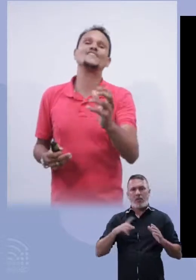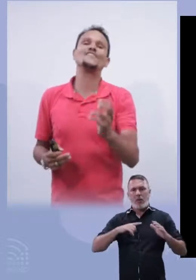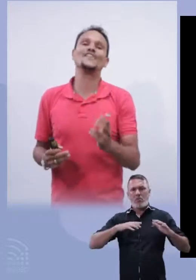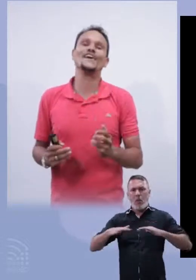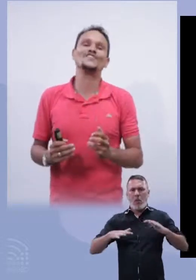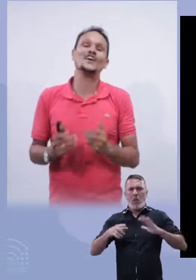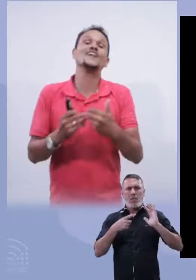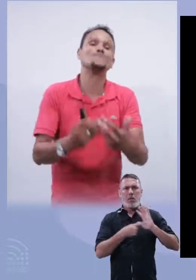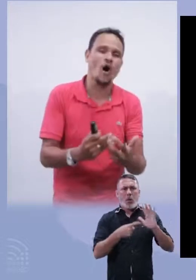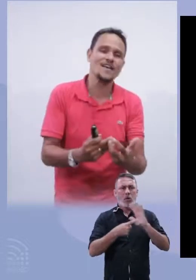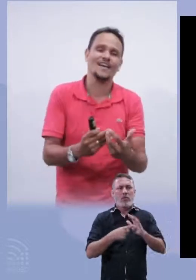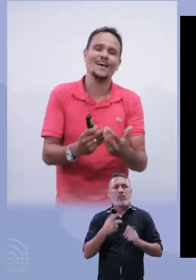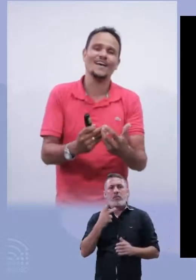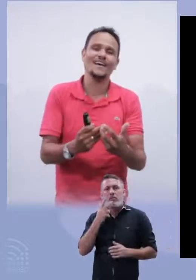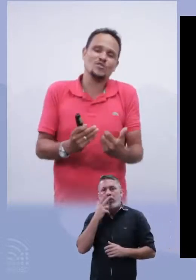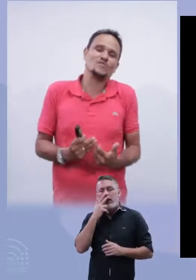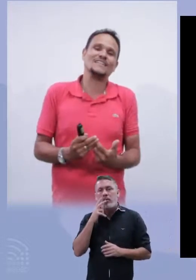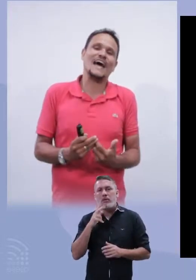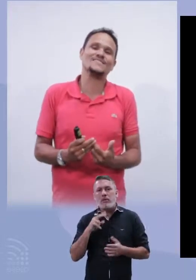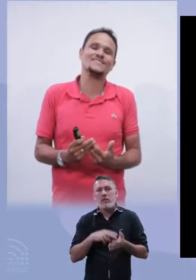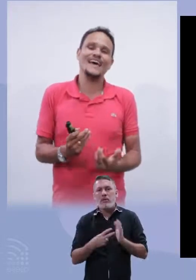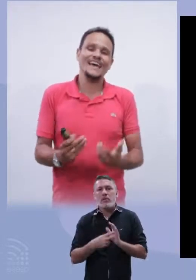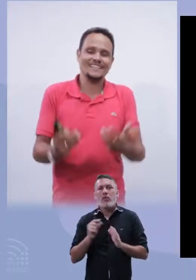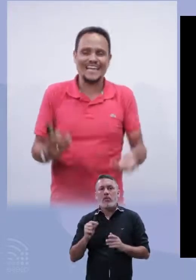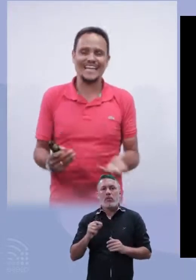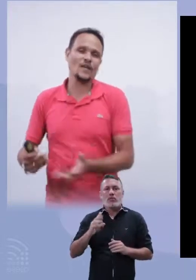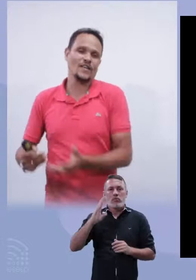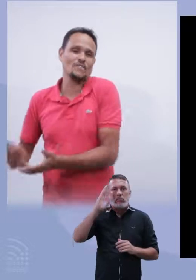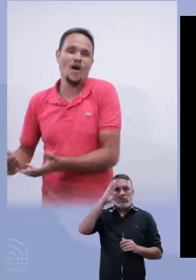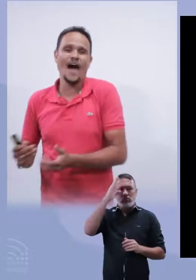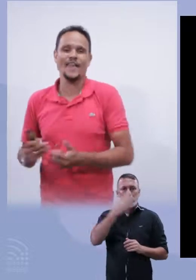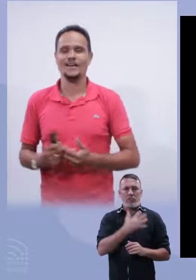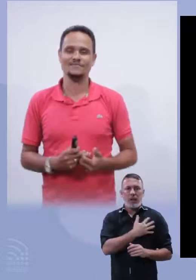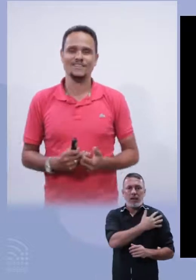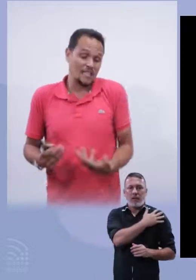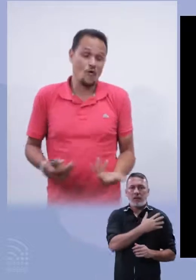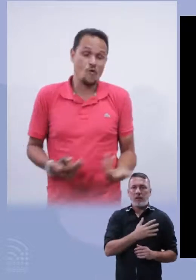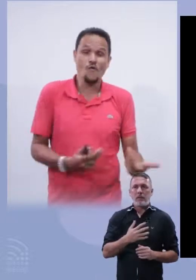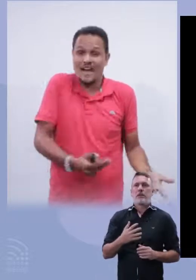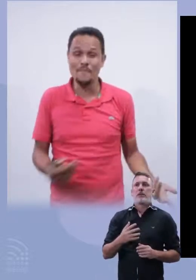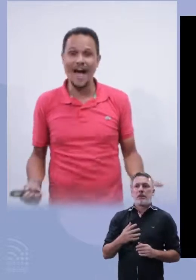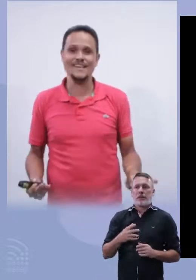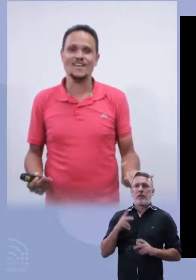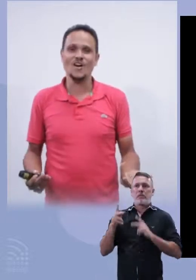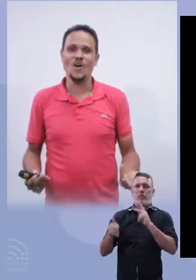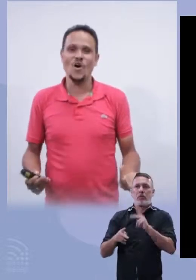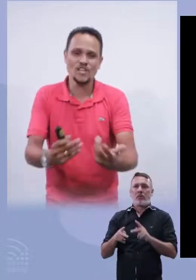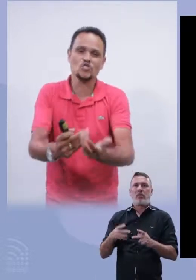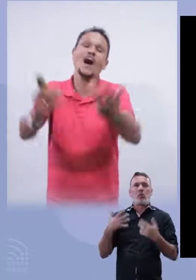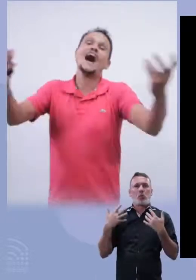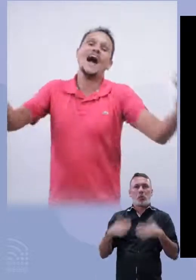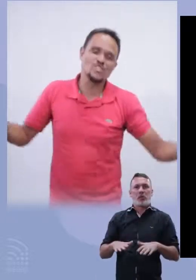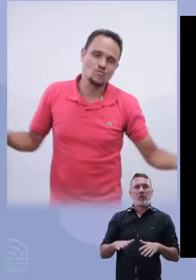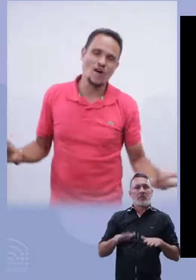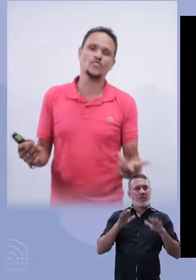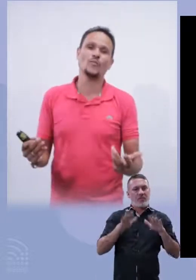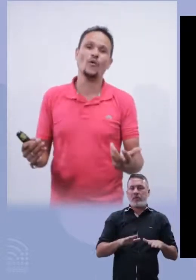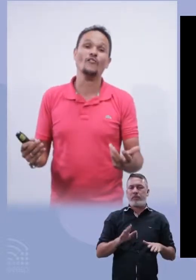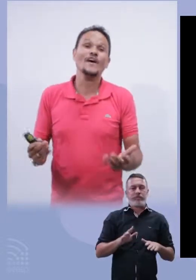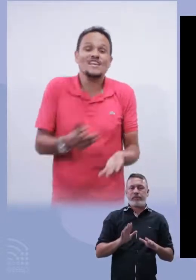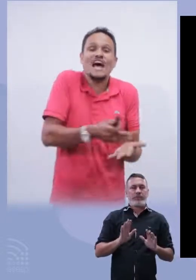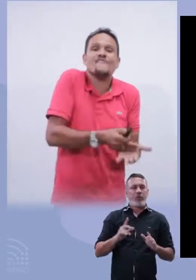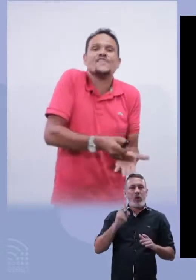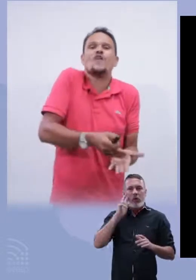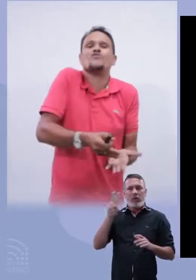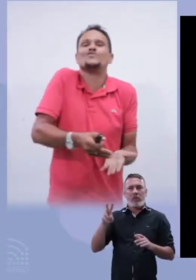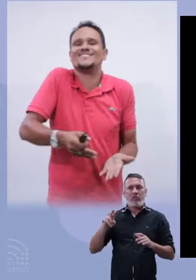vai servir de resposta para os militares. Já está na hora de ir embora. Não tem como ficar mais. Olha só a resposta do